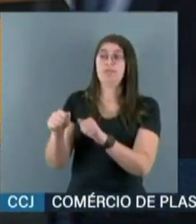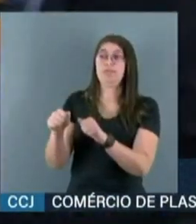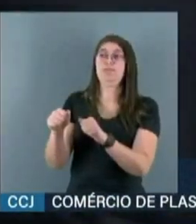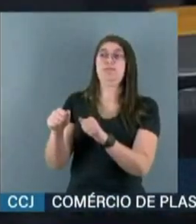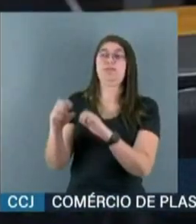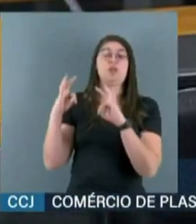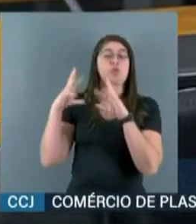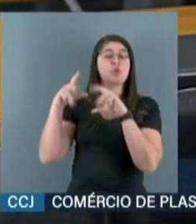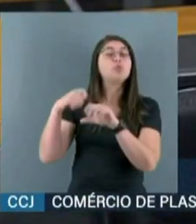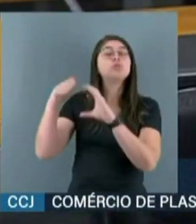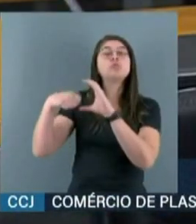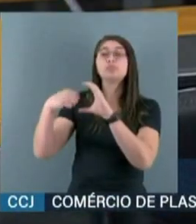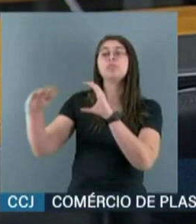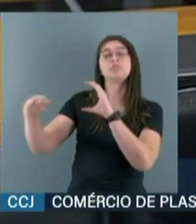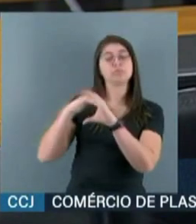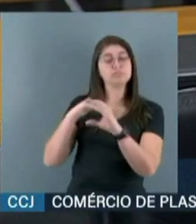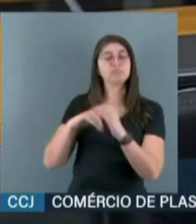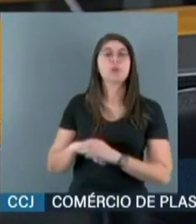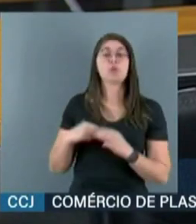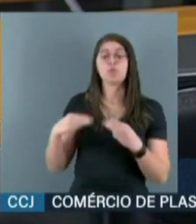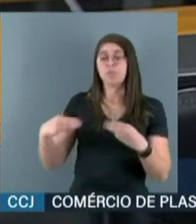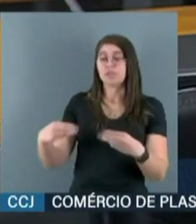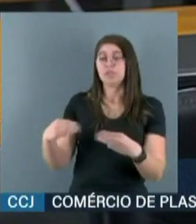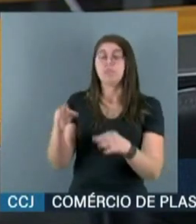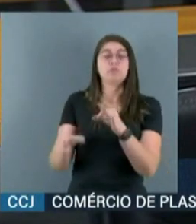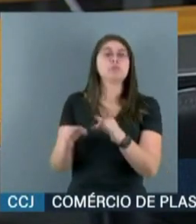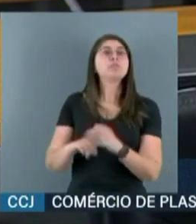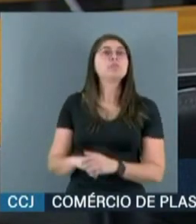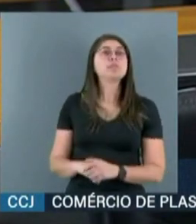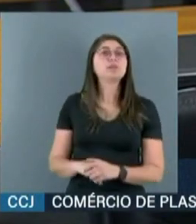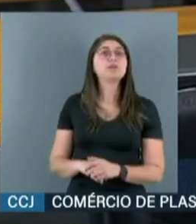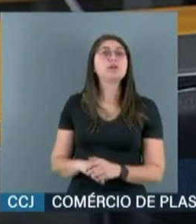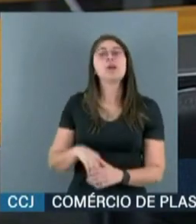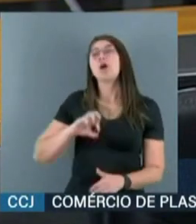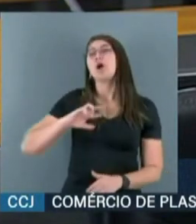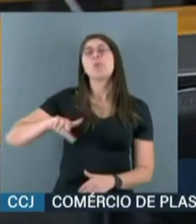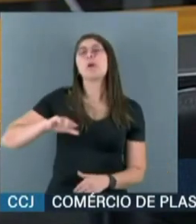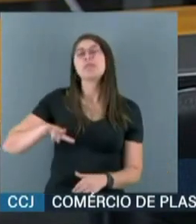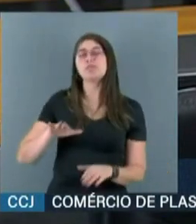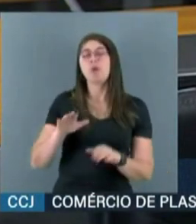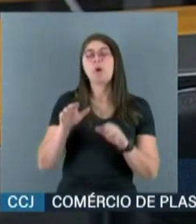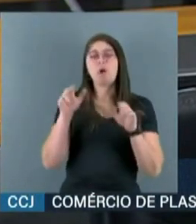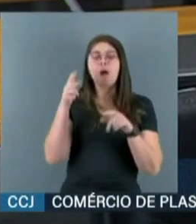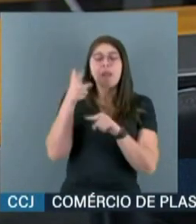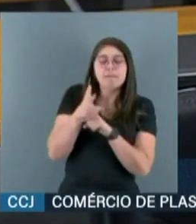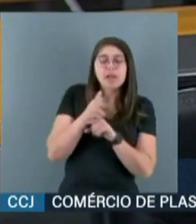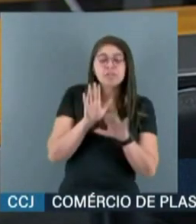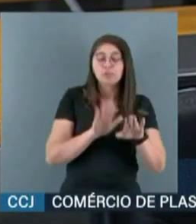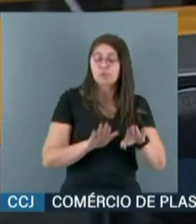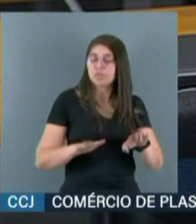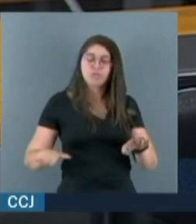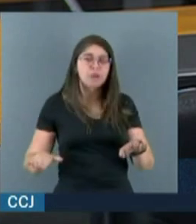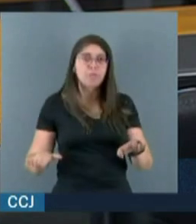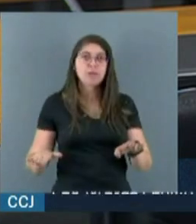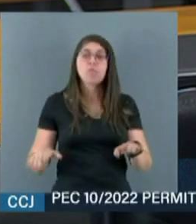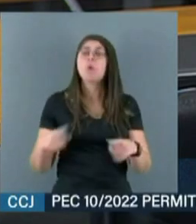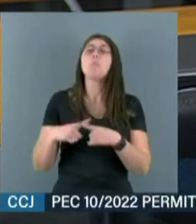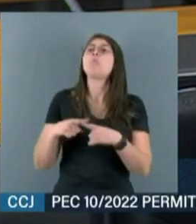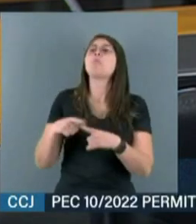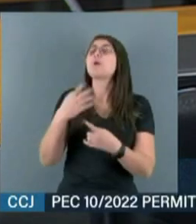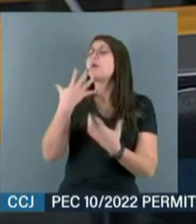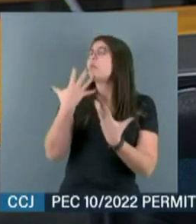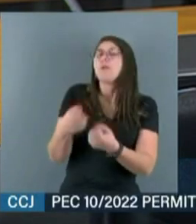Ministério da Justiça e não é só o que acontecia no estacionamento porque a recusa